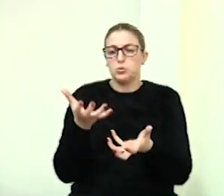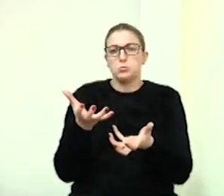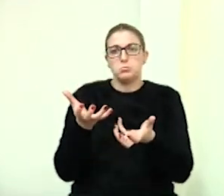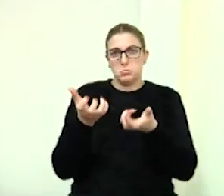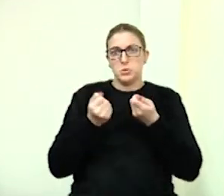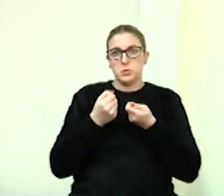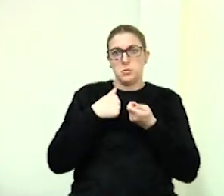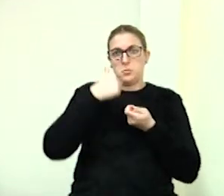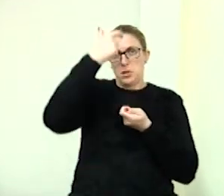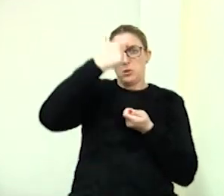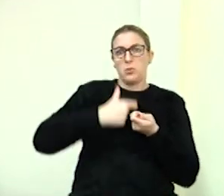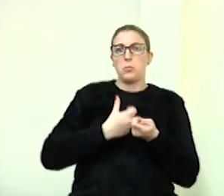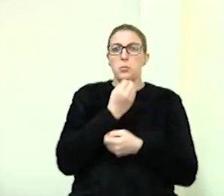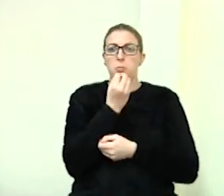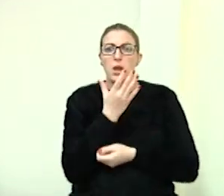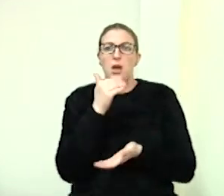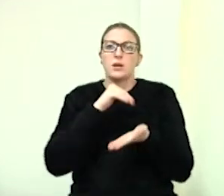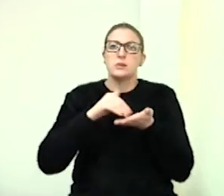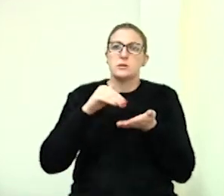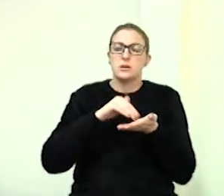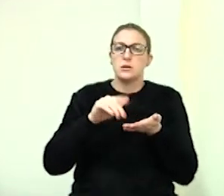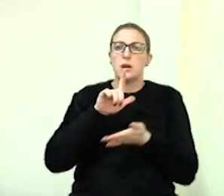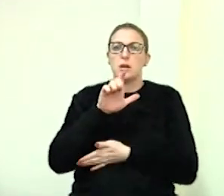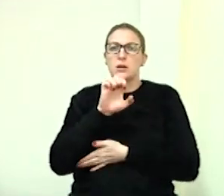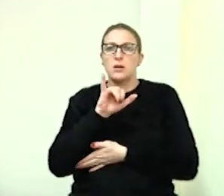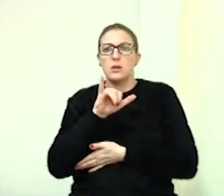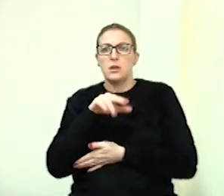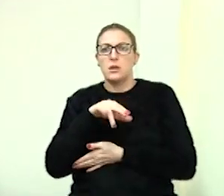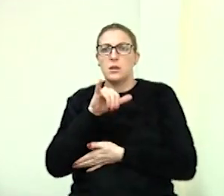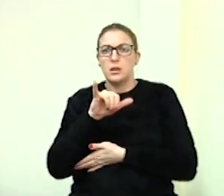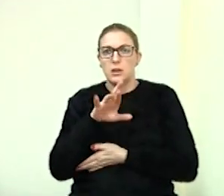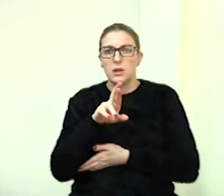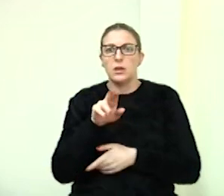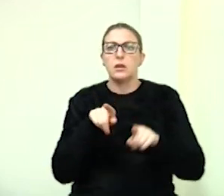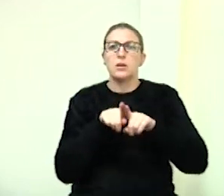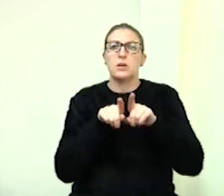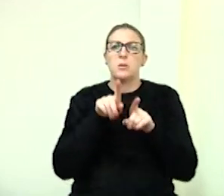Secretária Linira, a Fabiane, a Regiane Poi, e todo o time deles.